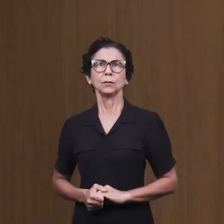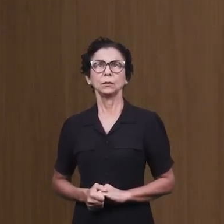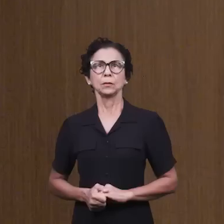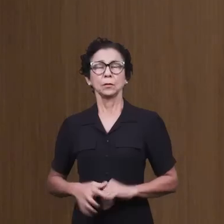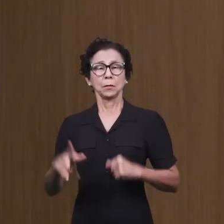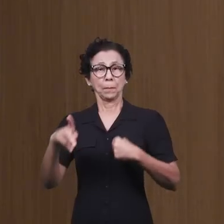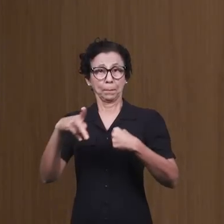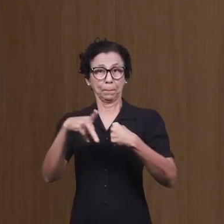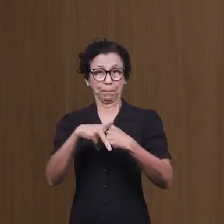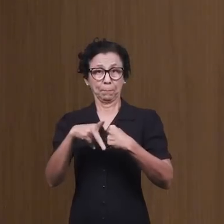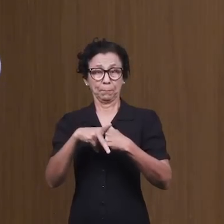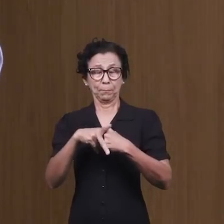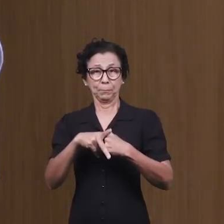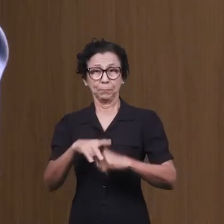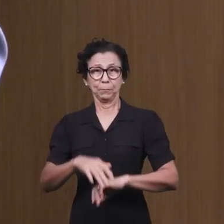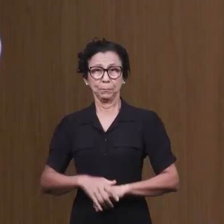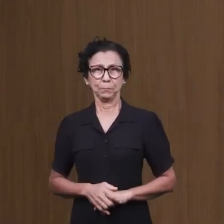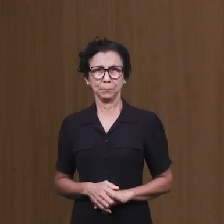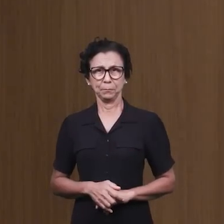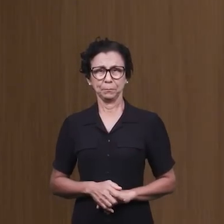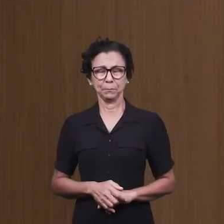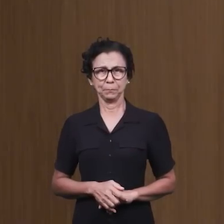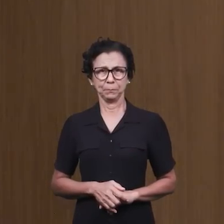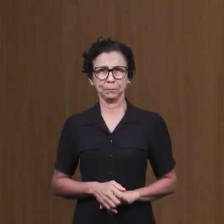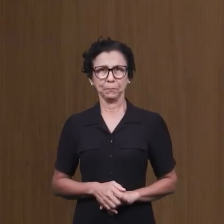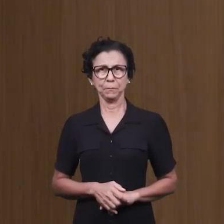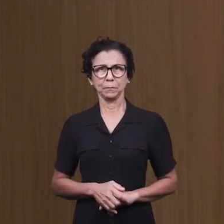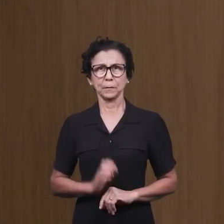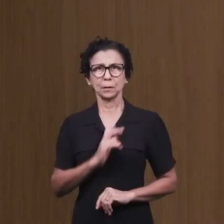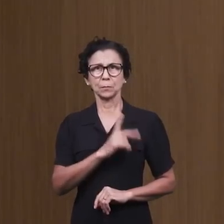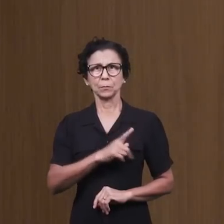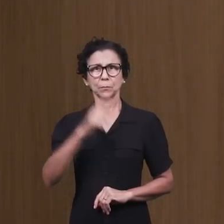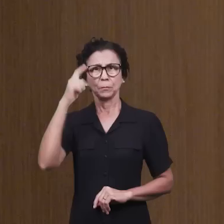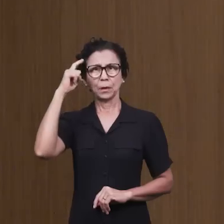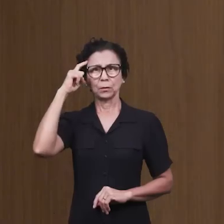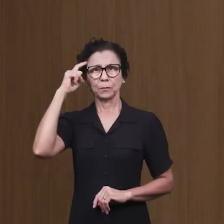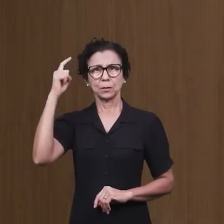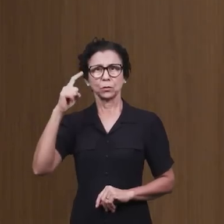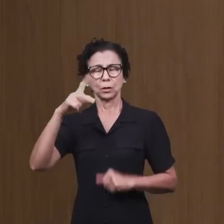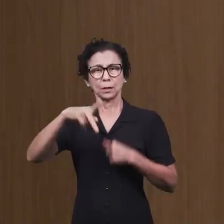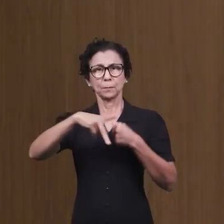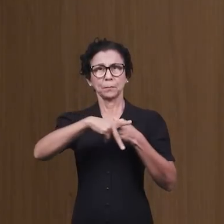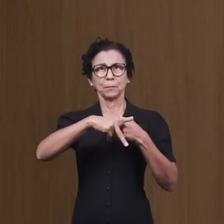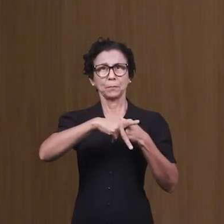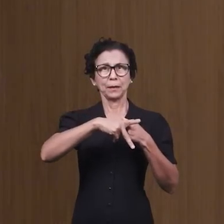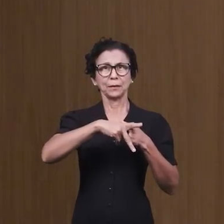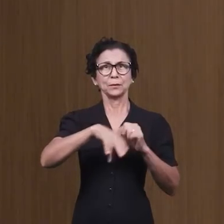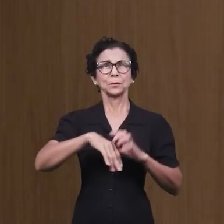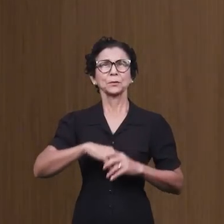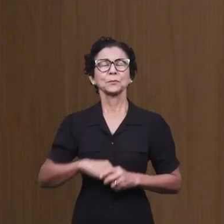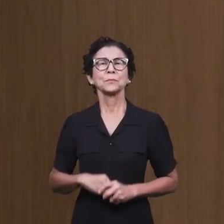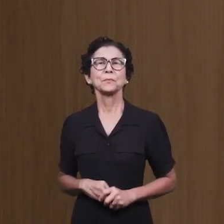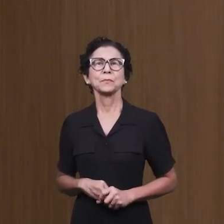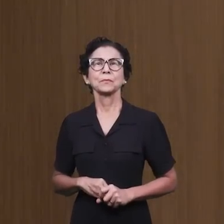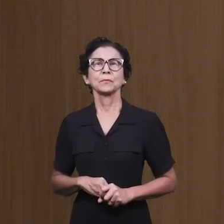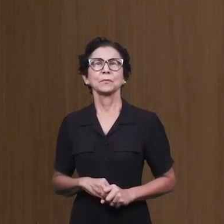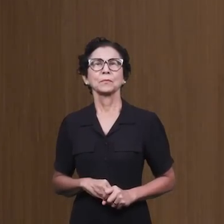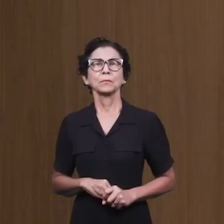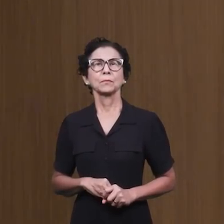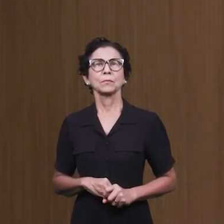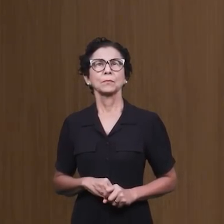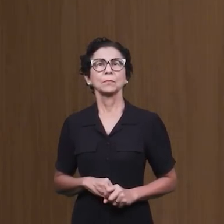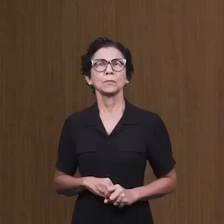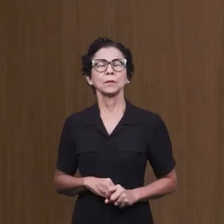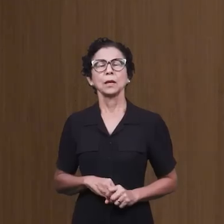vai, inclusive ele chama a atenção de Pedro, né? Porque ele achava que Pedro estava meio judeu,